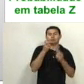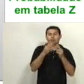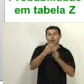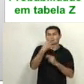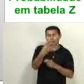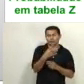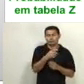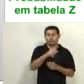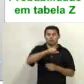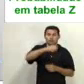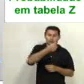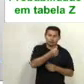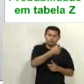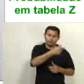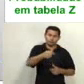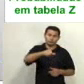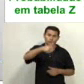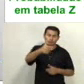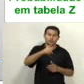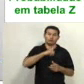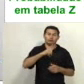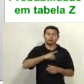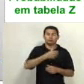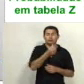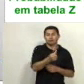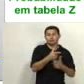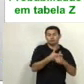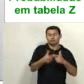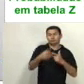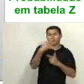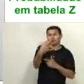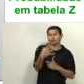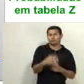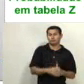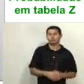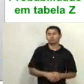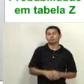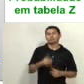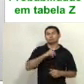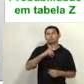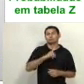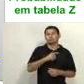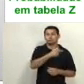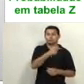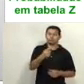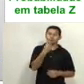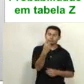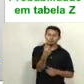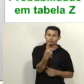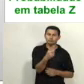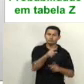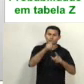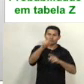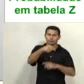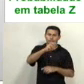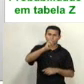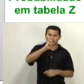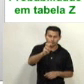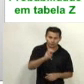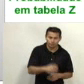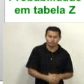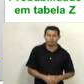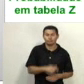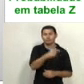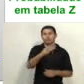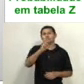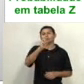4. 6 menos 12, portanto, eu tenho 6 dividido por 4, eu tenho menos 1,5.